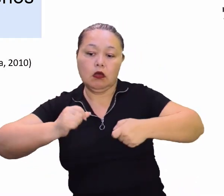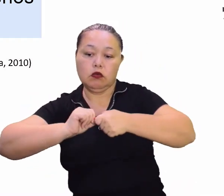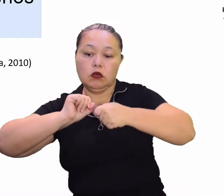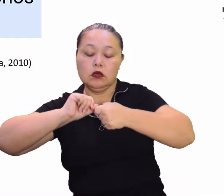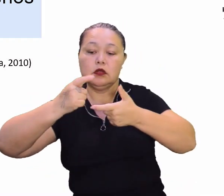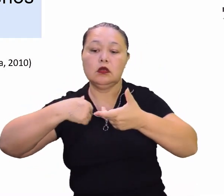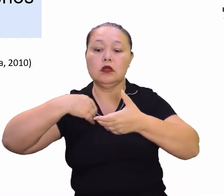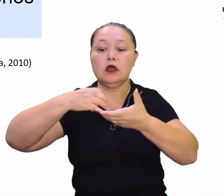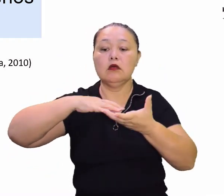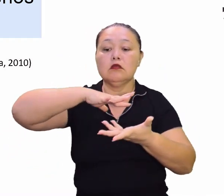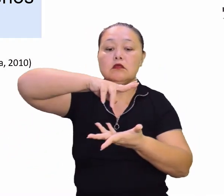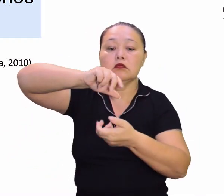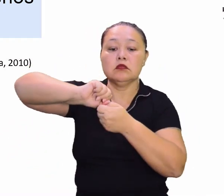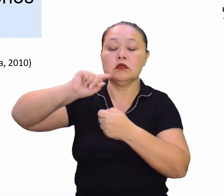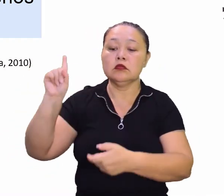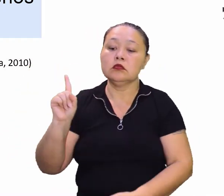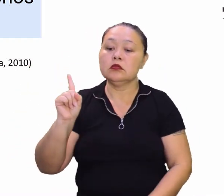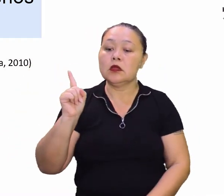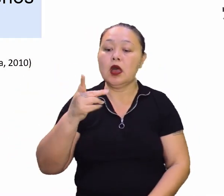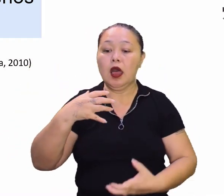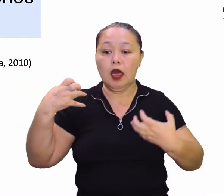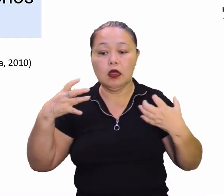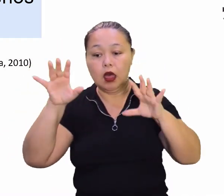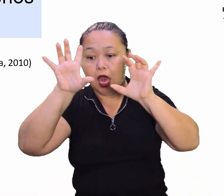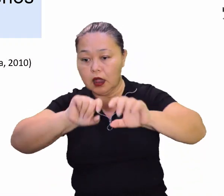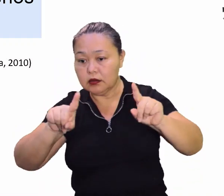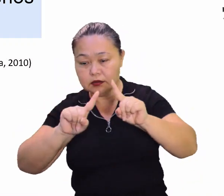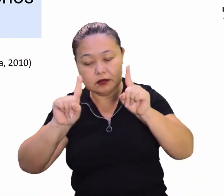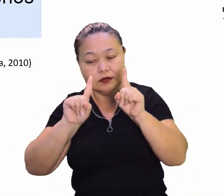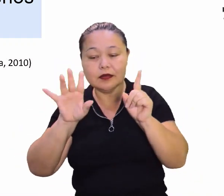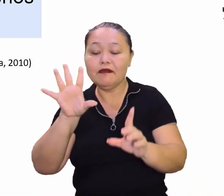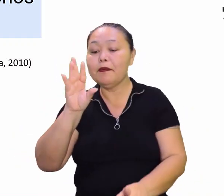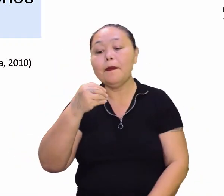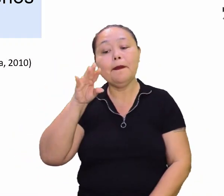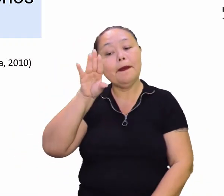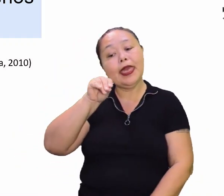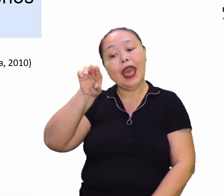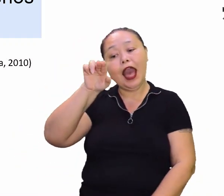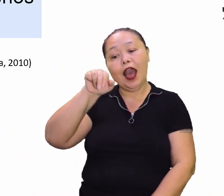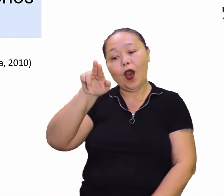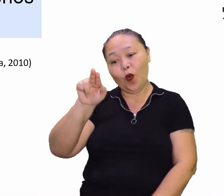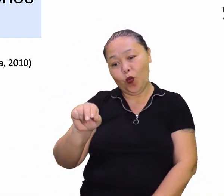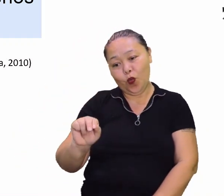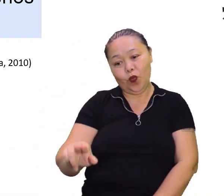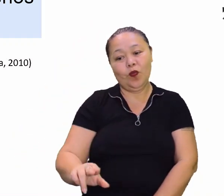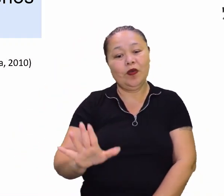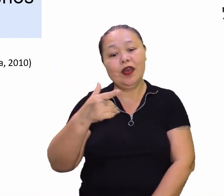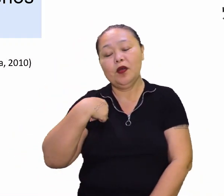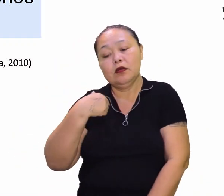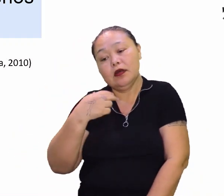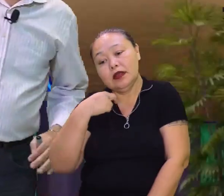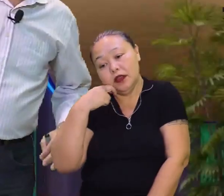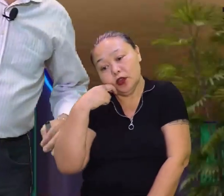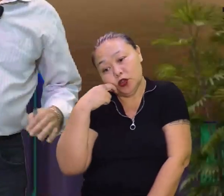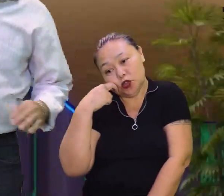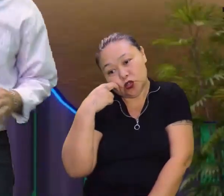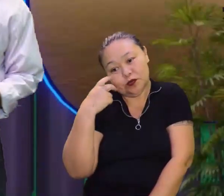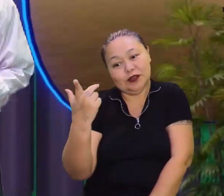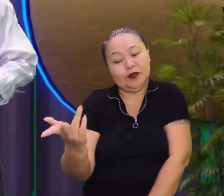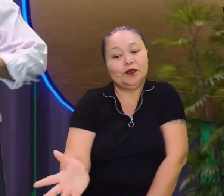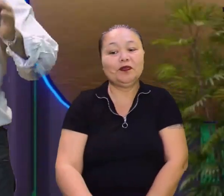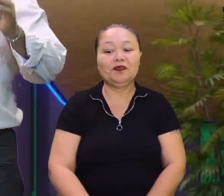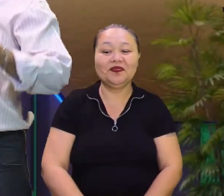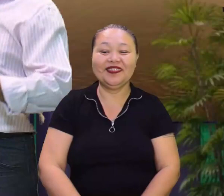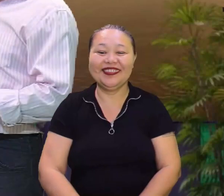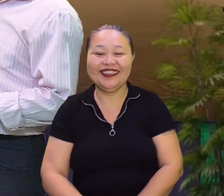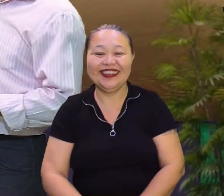Por isso o tigrezinho aqui, ó, ele não faz ele só faz miau, né? É mais tímido. Aí, ó, até